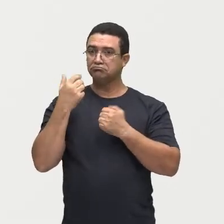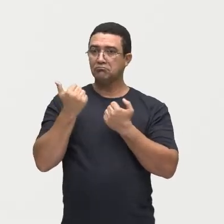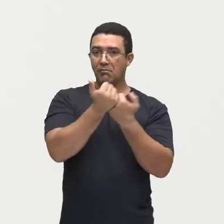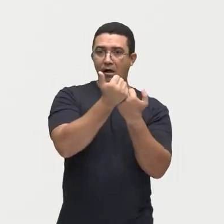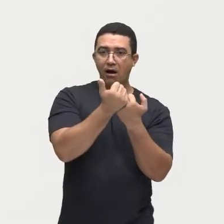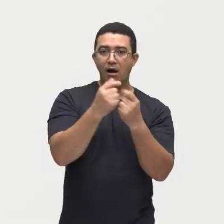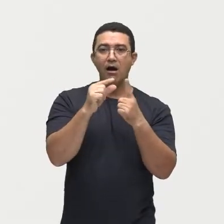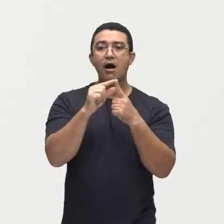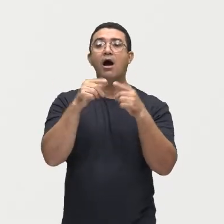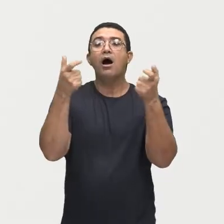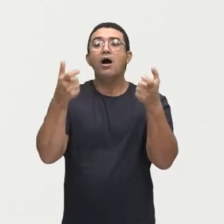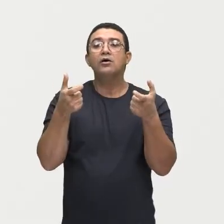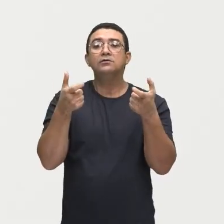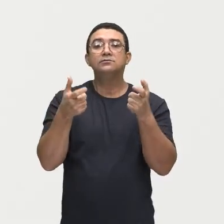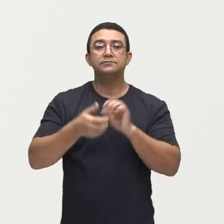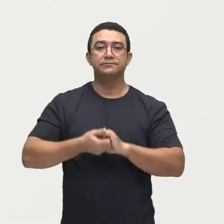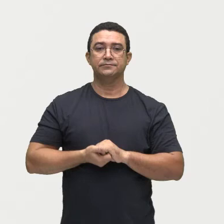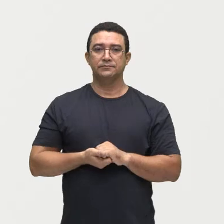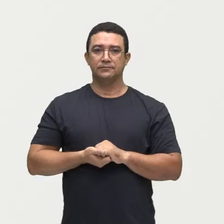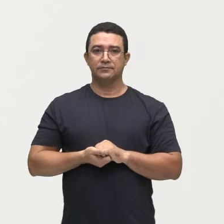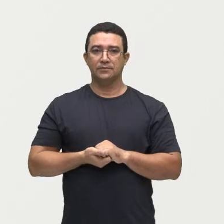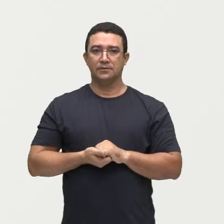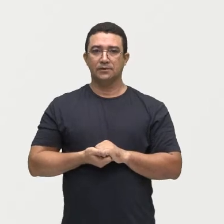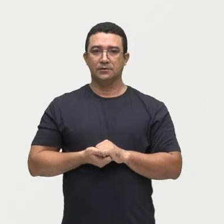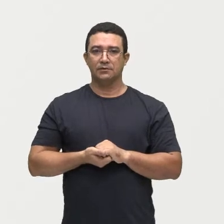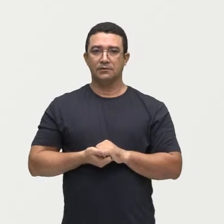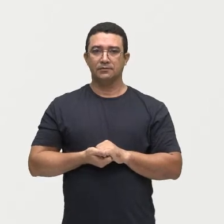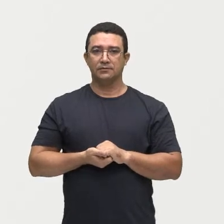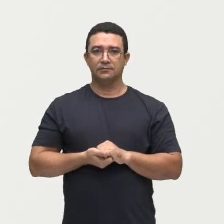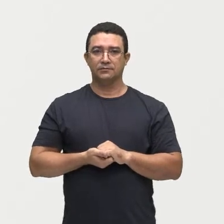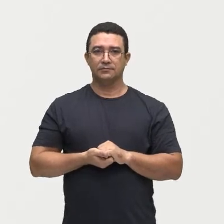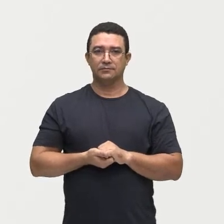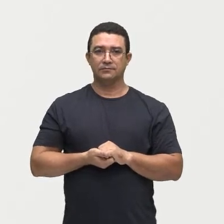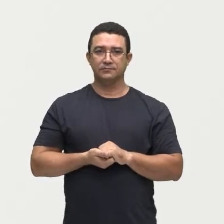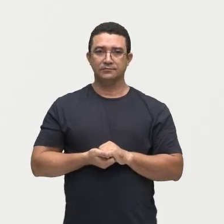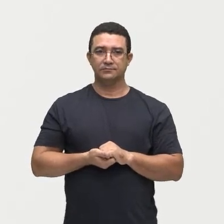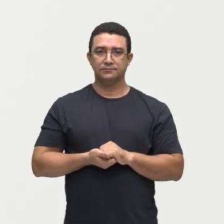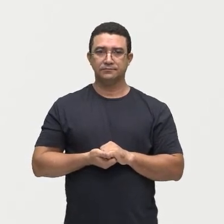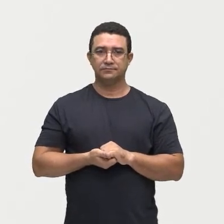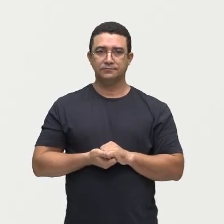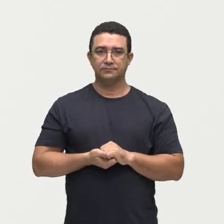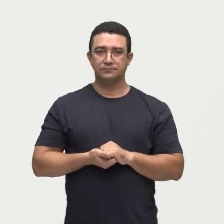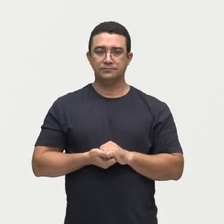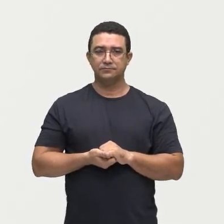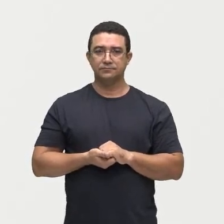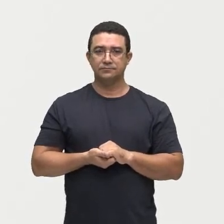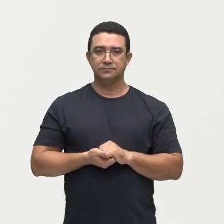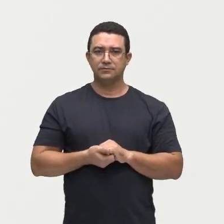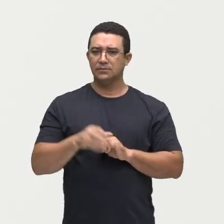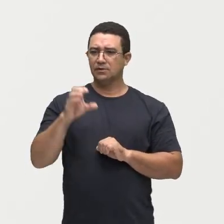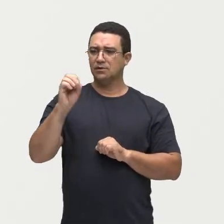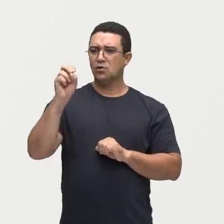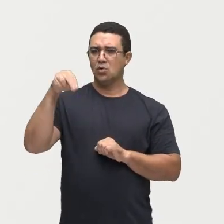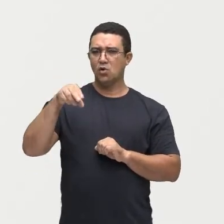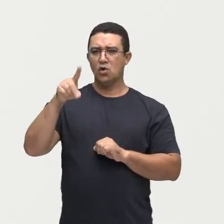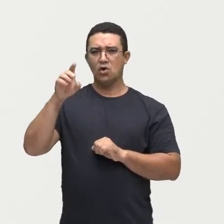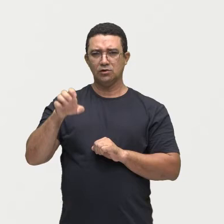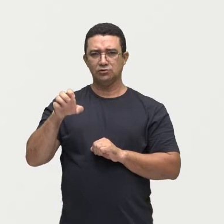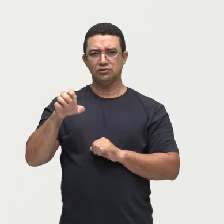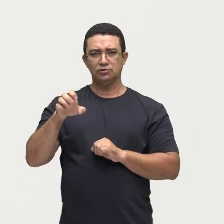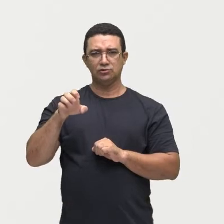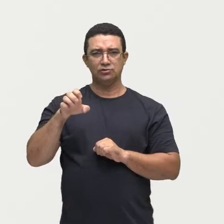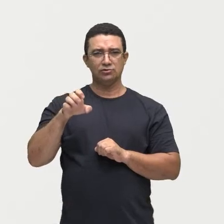lá. Onde? O amor é um cofre onde nos protegemos do esquecimento. Está se referindo aqui